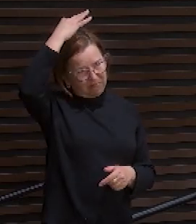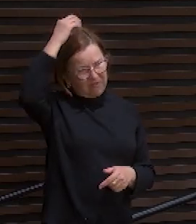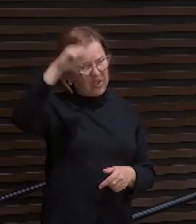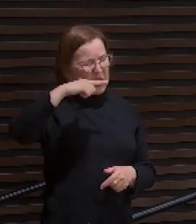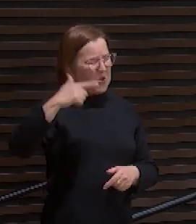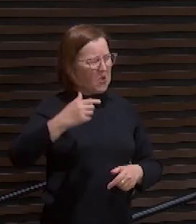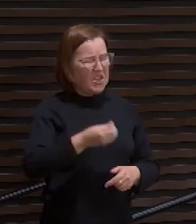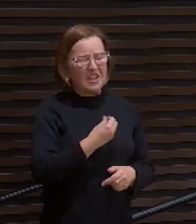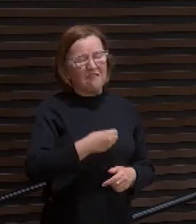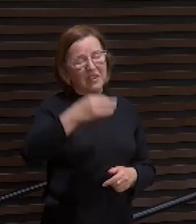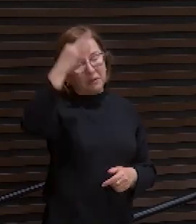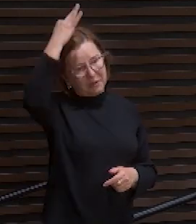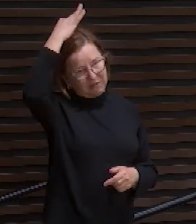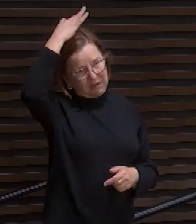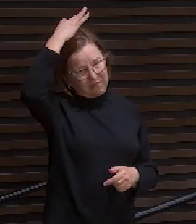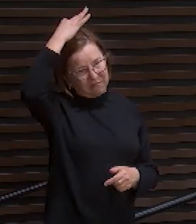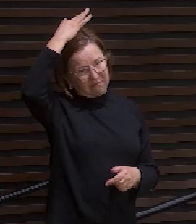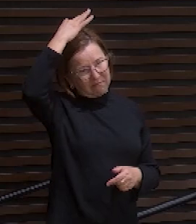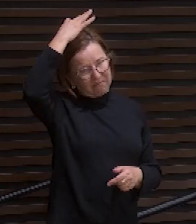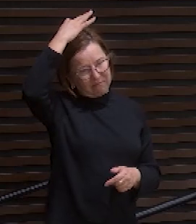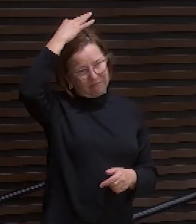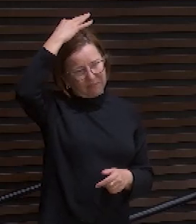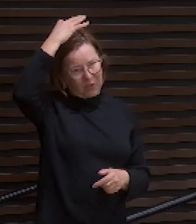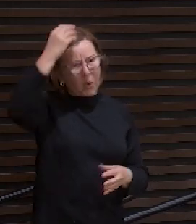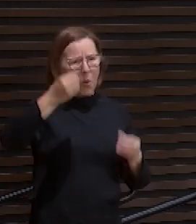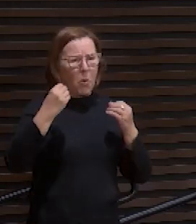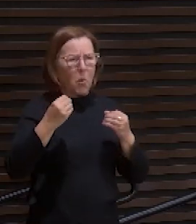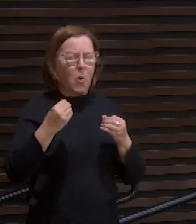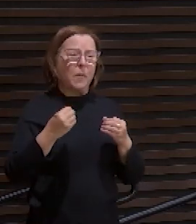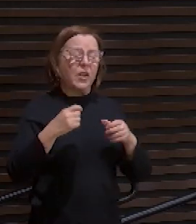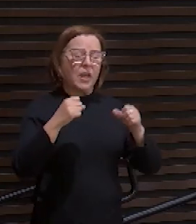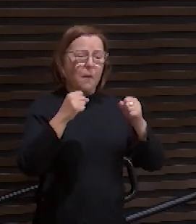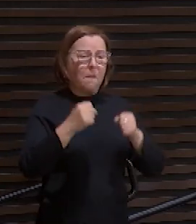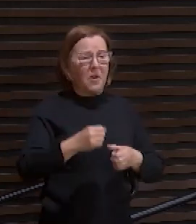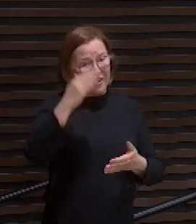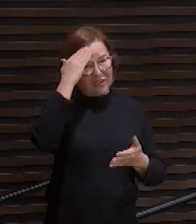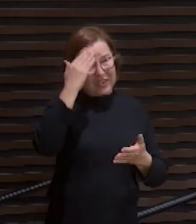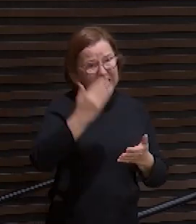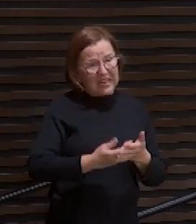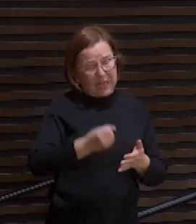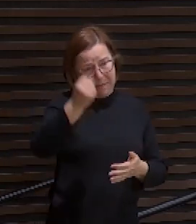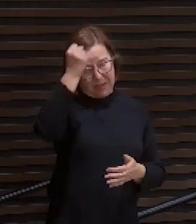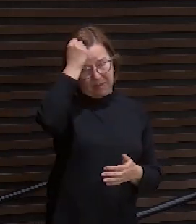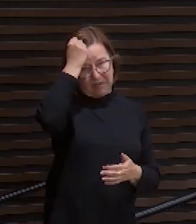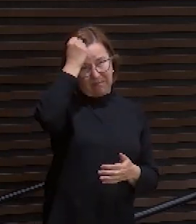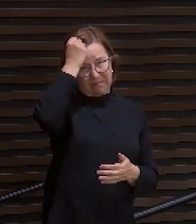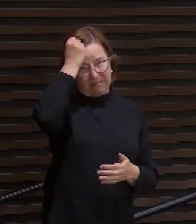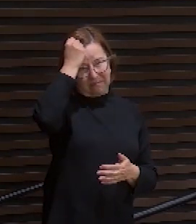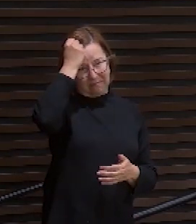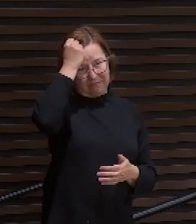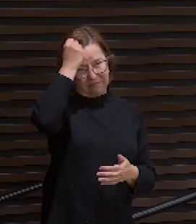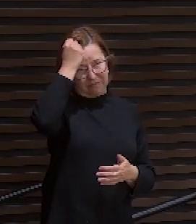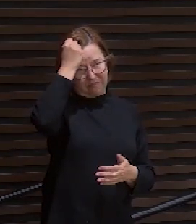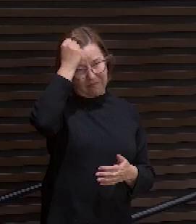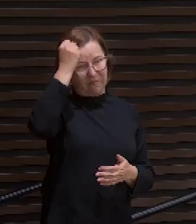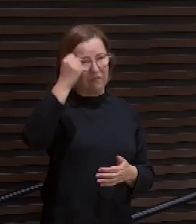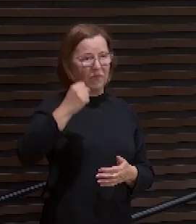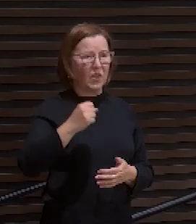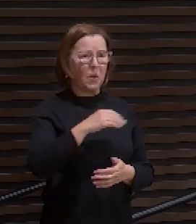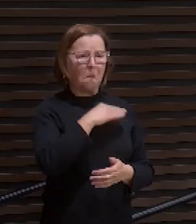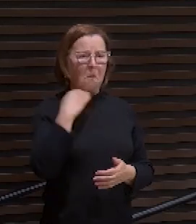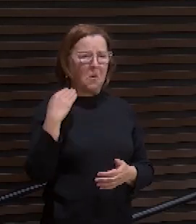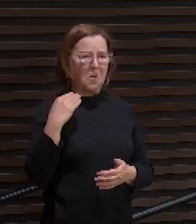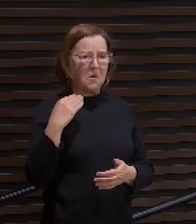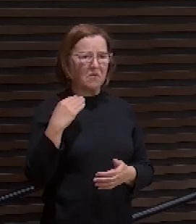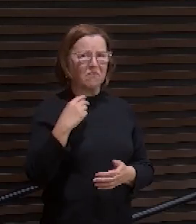vida espiritual. Como é que eu posso crer e me arrepender? Um morto como pode